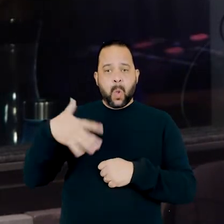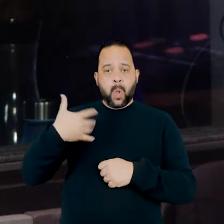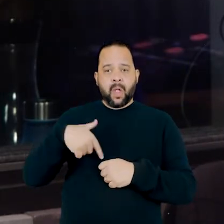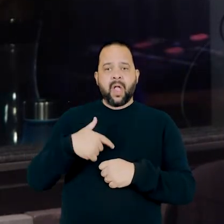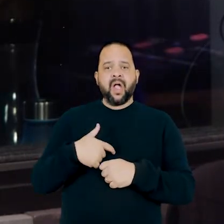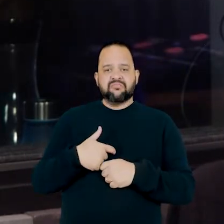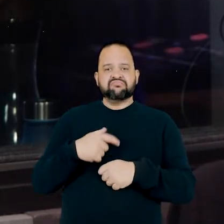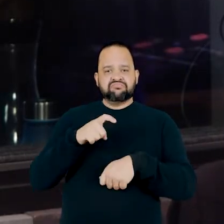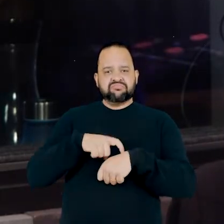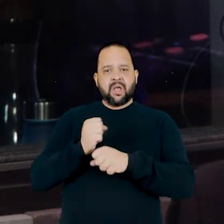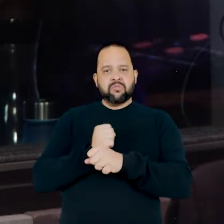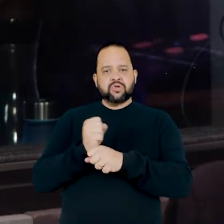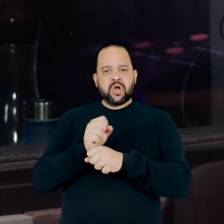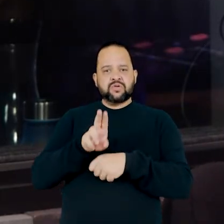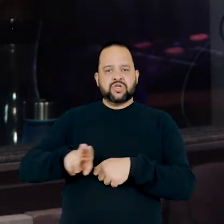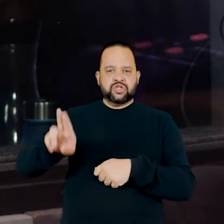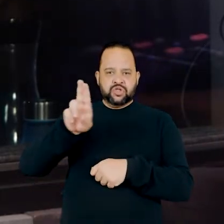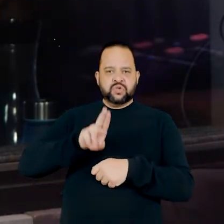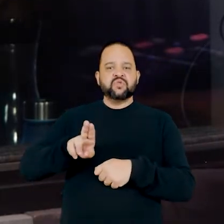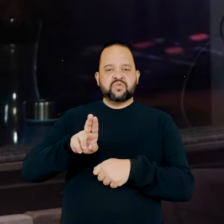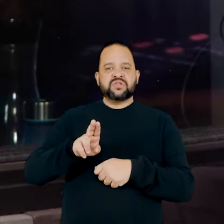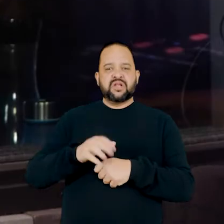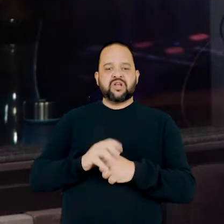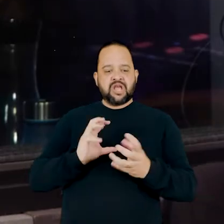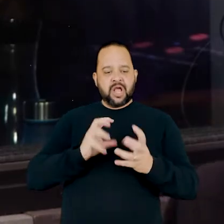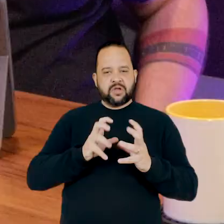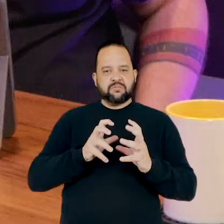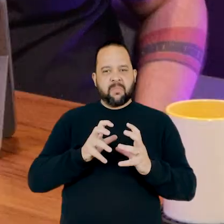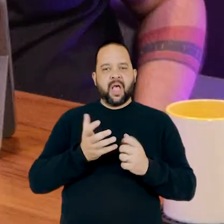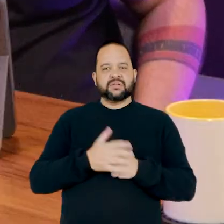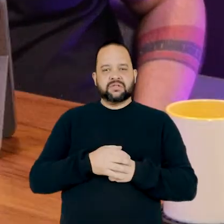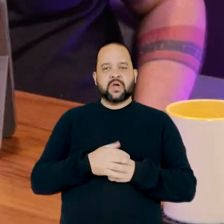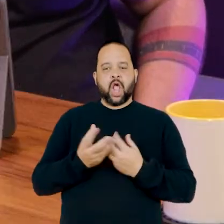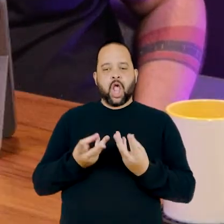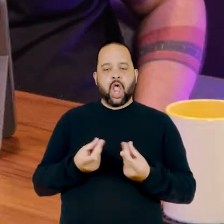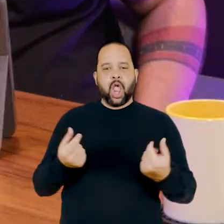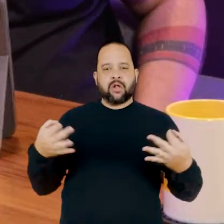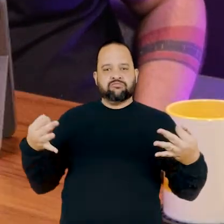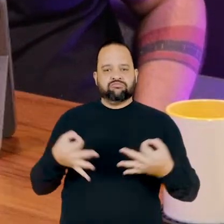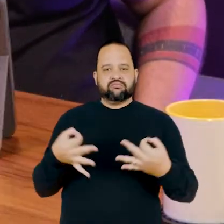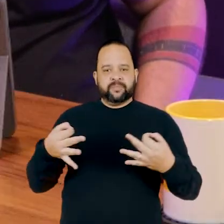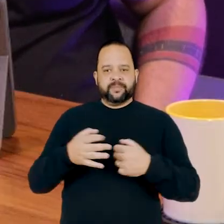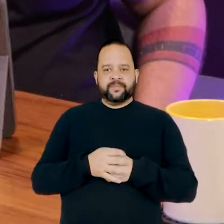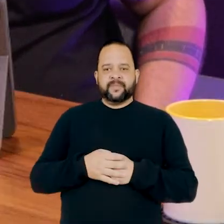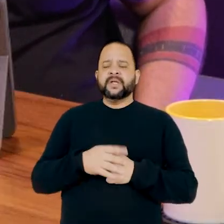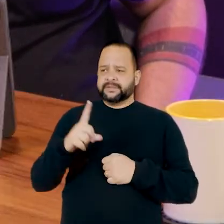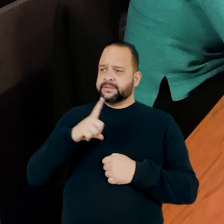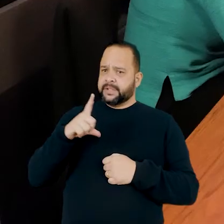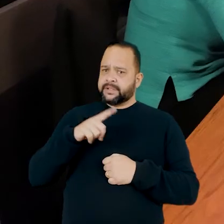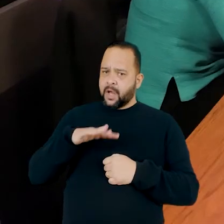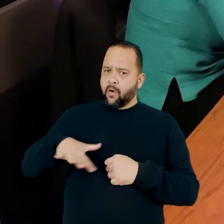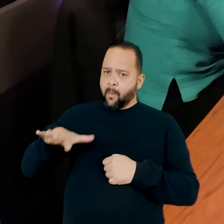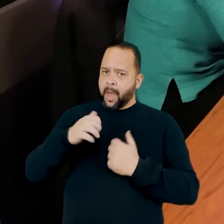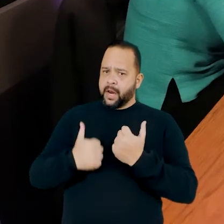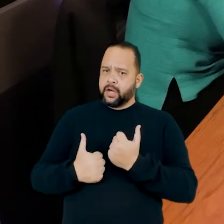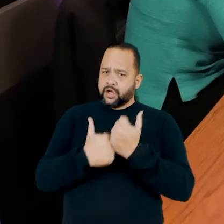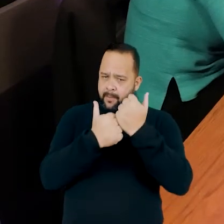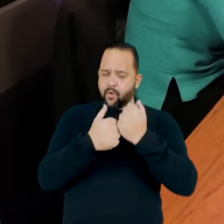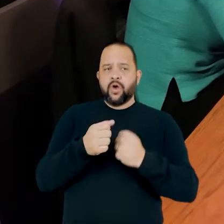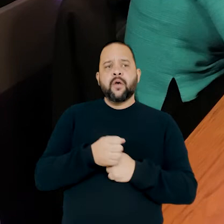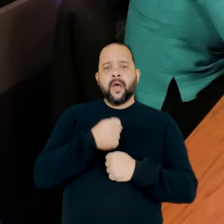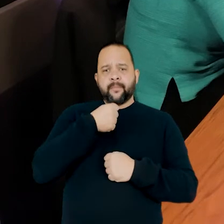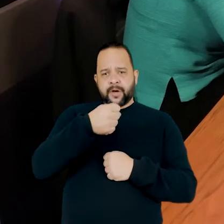durabilidade de nossas peças. E vocês têm um suporte, não tem, pra linhas descontinuadas? Sim. Verdade.